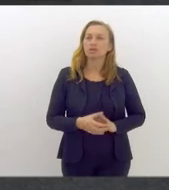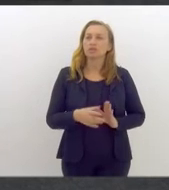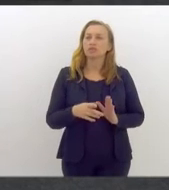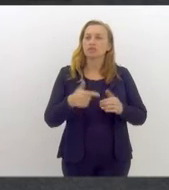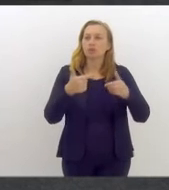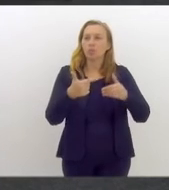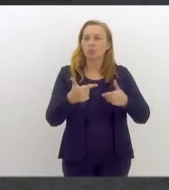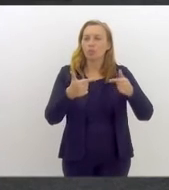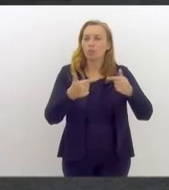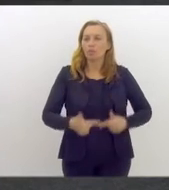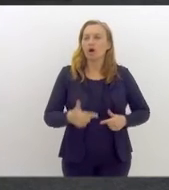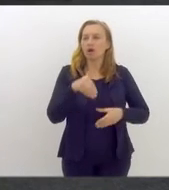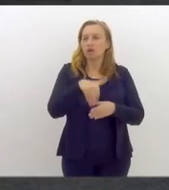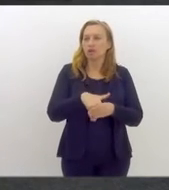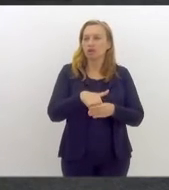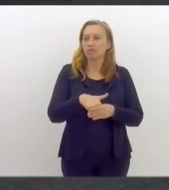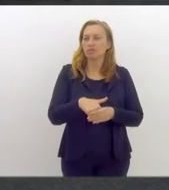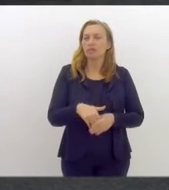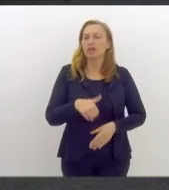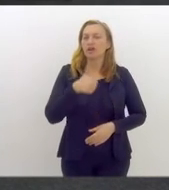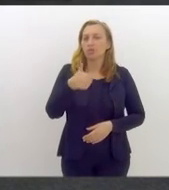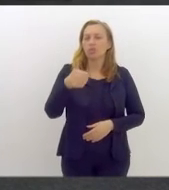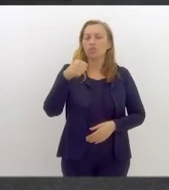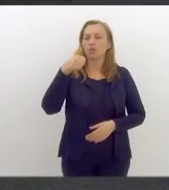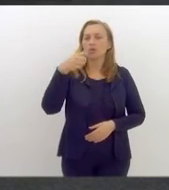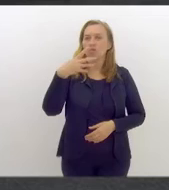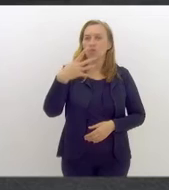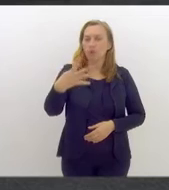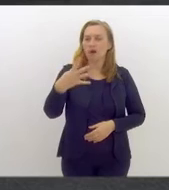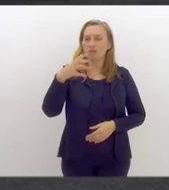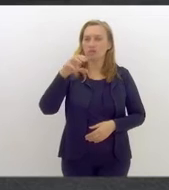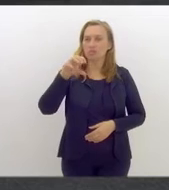Abstenção ao projeto 1460 e